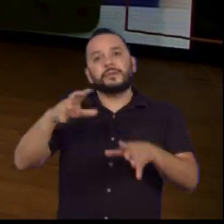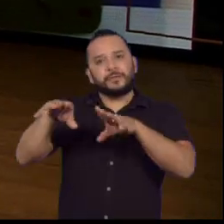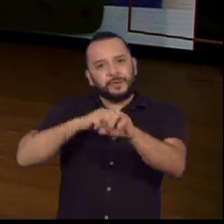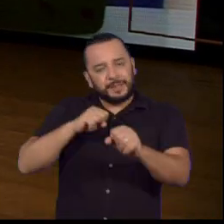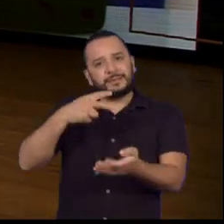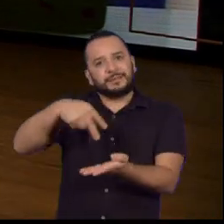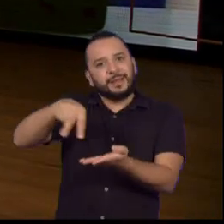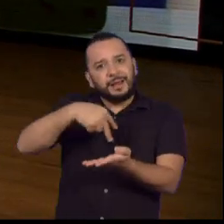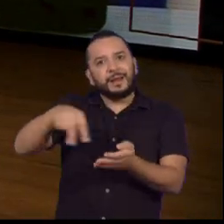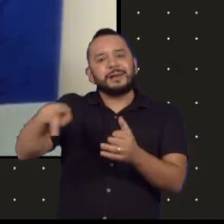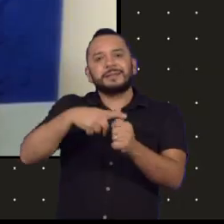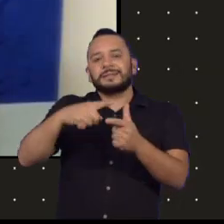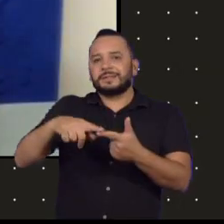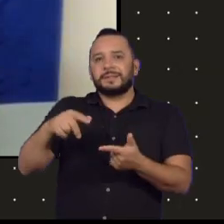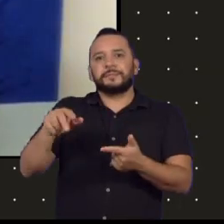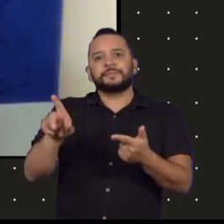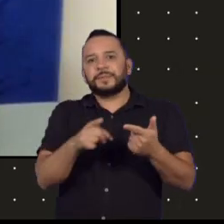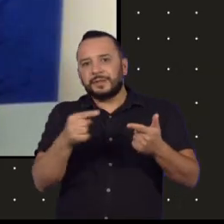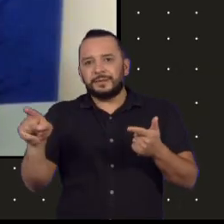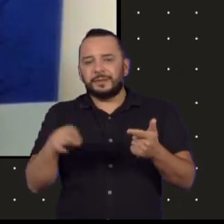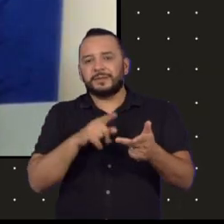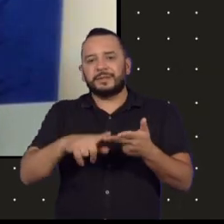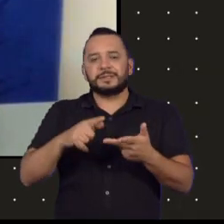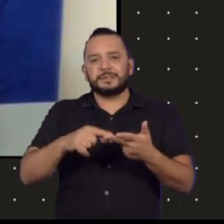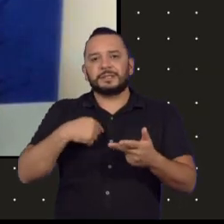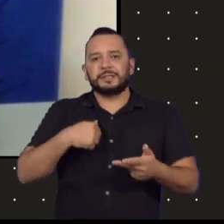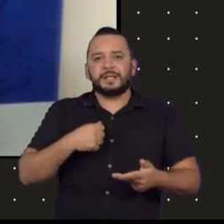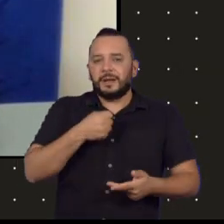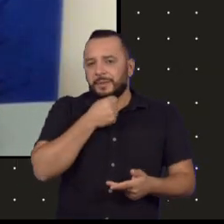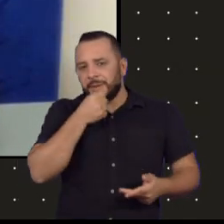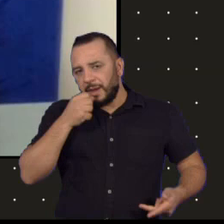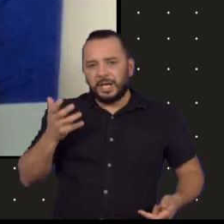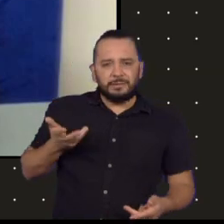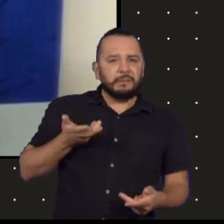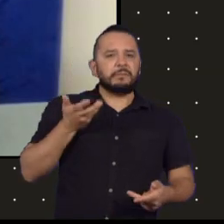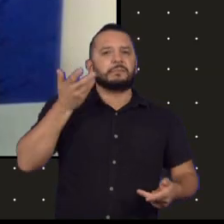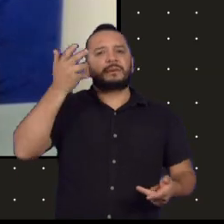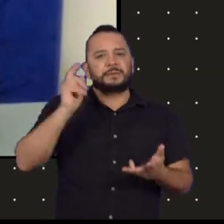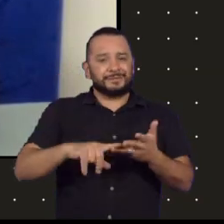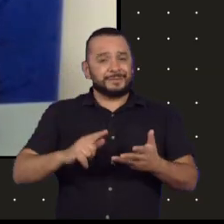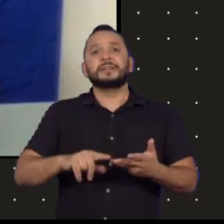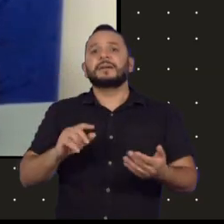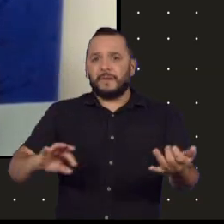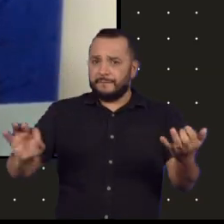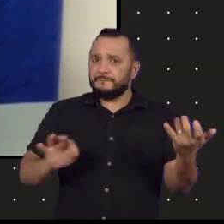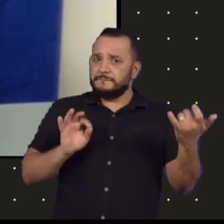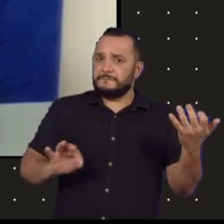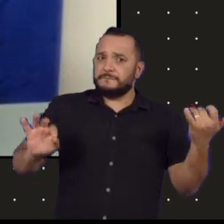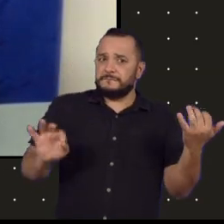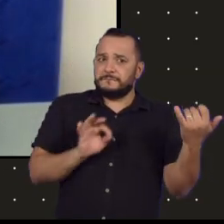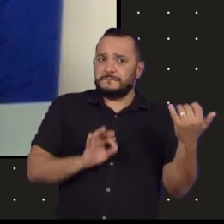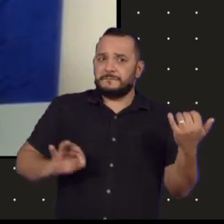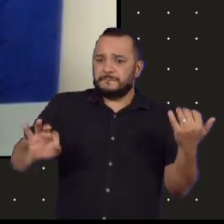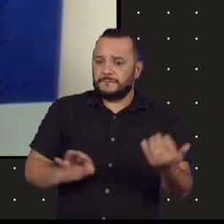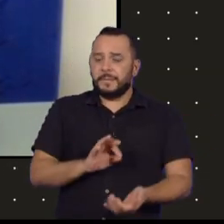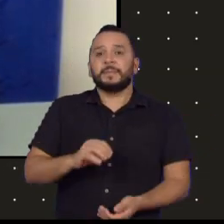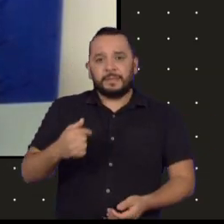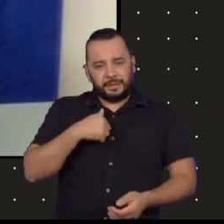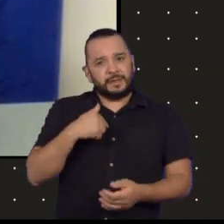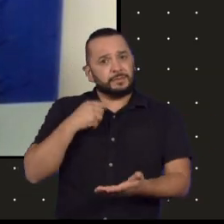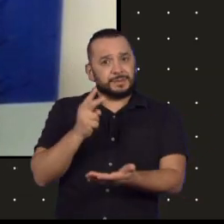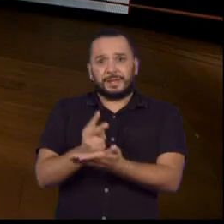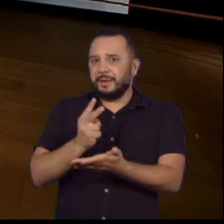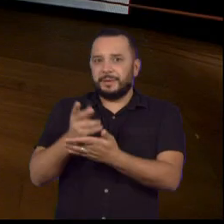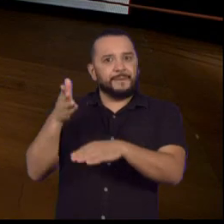em música, em canto lírico, e me arrisquei um pouco de violino. Então, eu vivia nesse